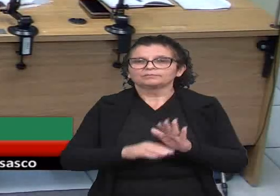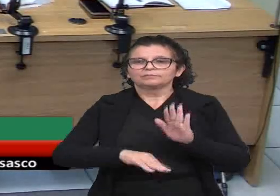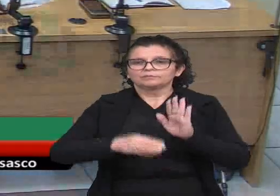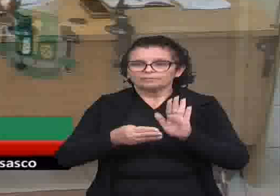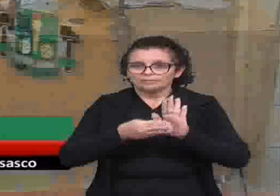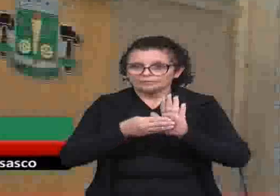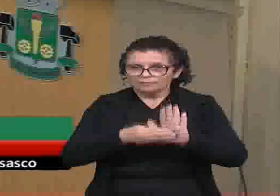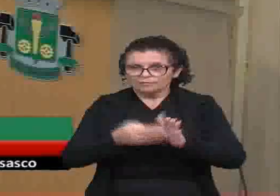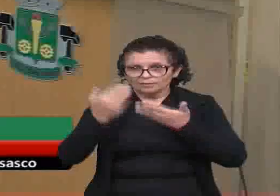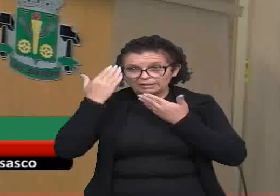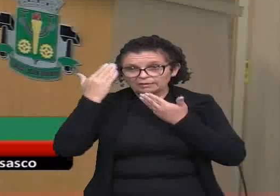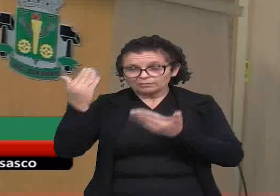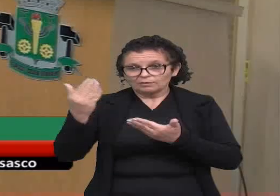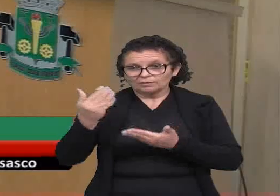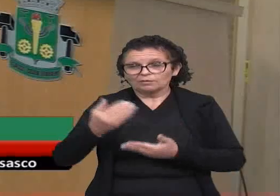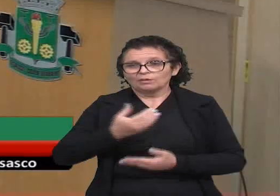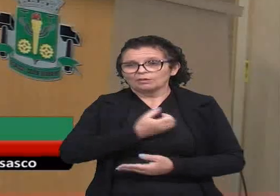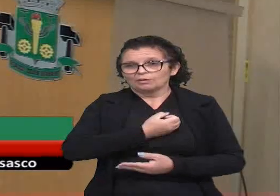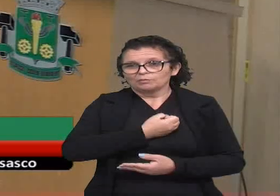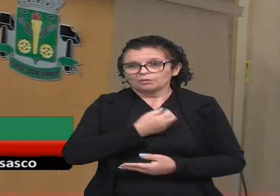de agradecimento número